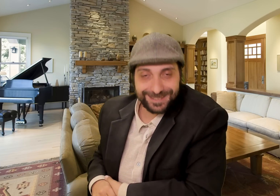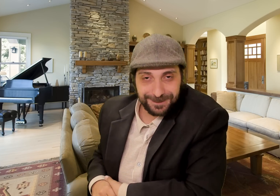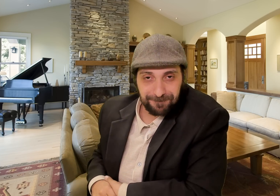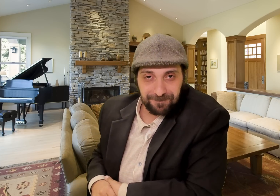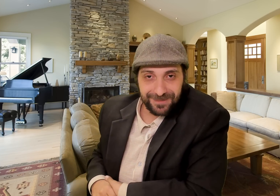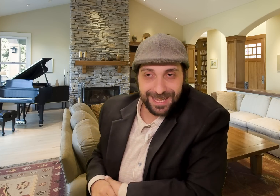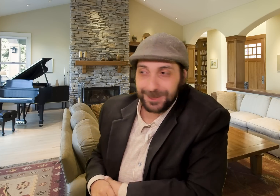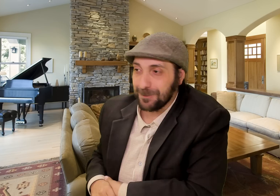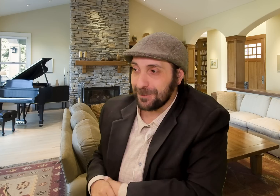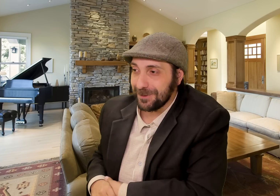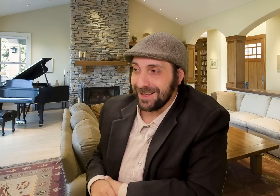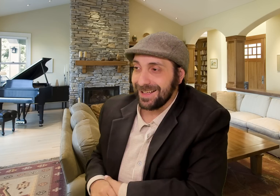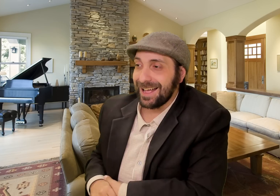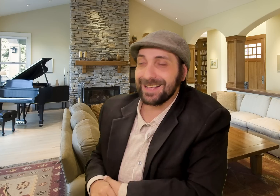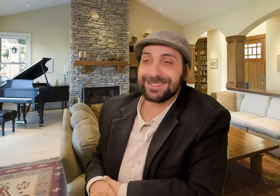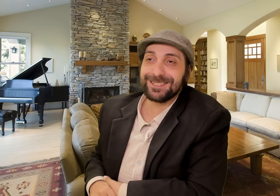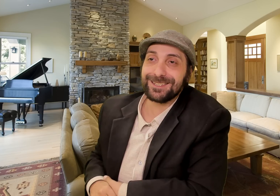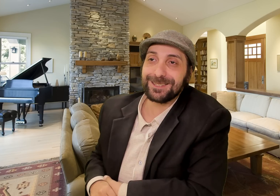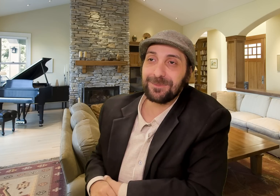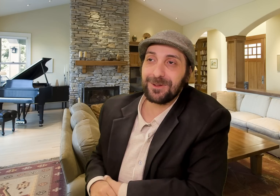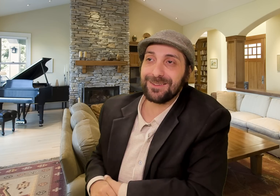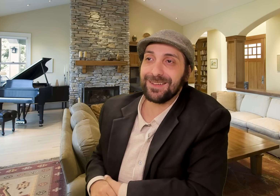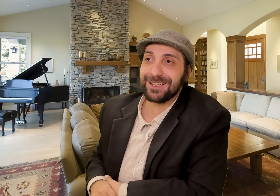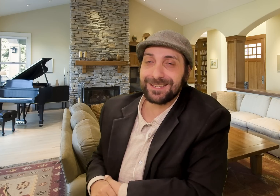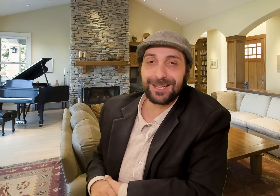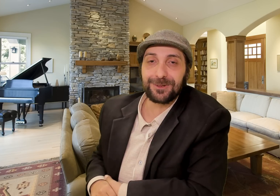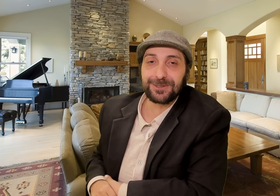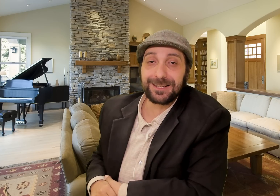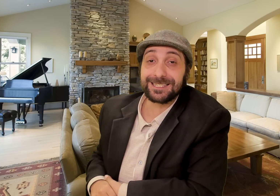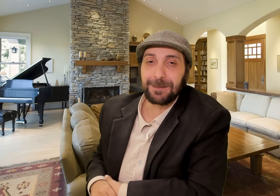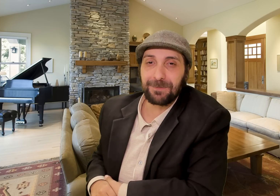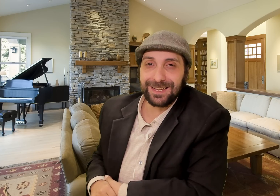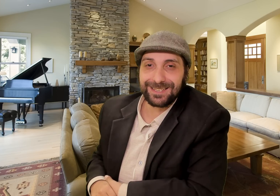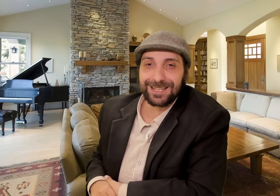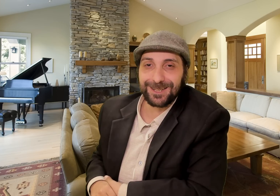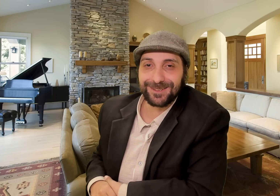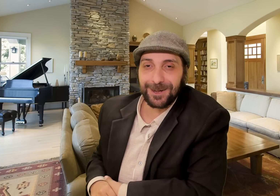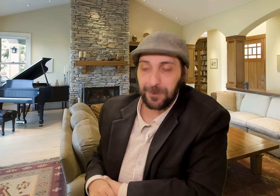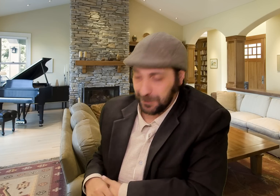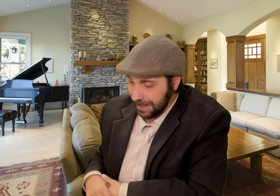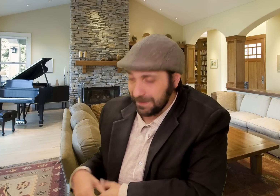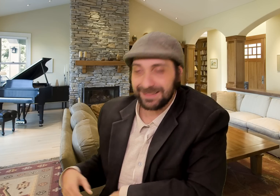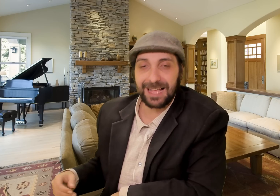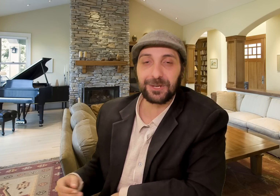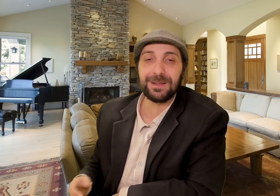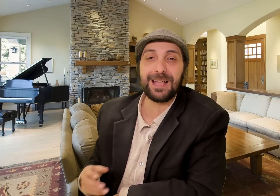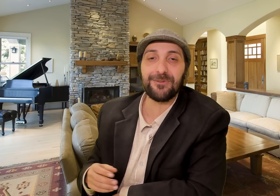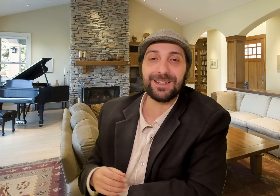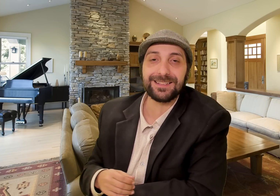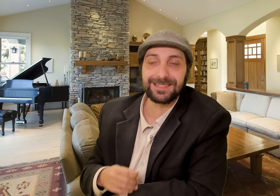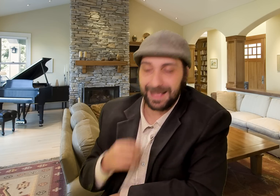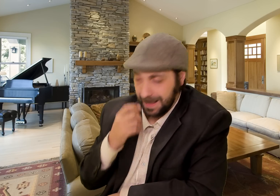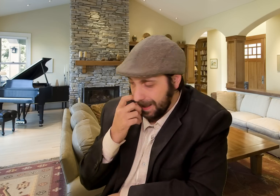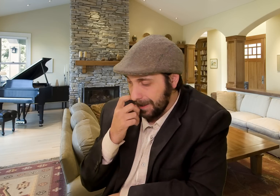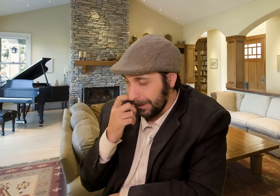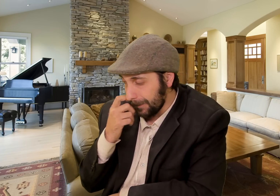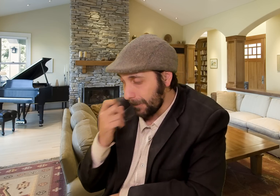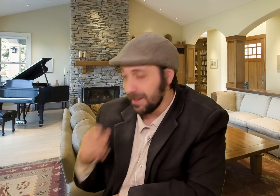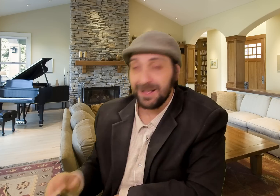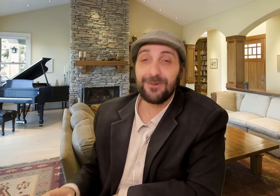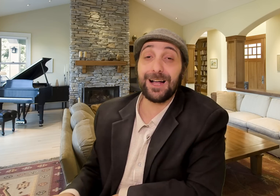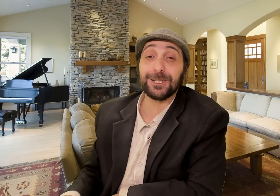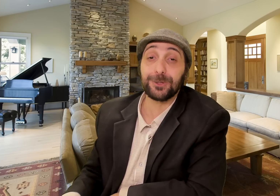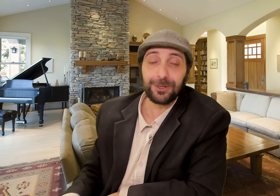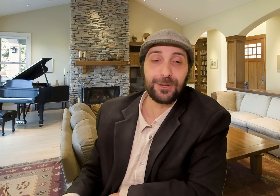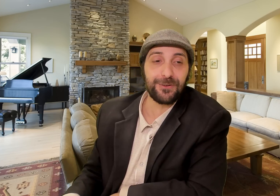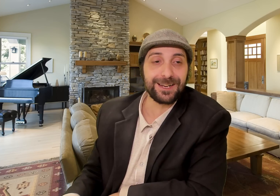demais é tão bom assistir também uma invertida durante a Cepa aí Estadual quando é bem dado no meio da ventas ah meu irmão